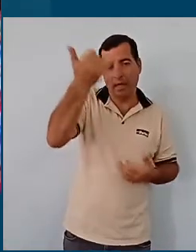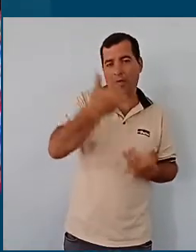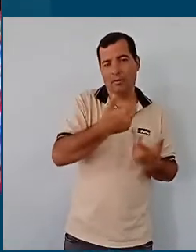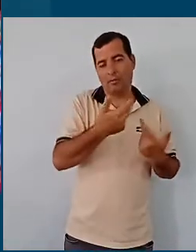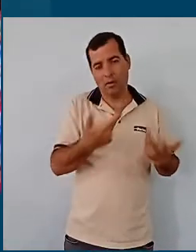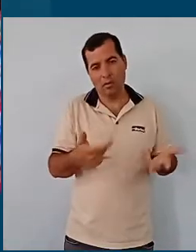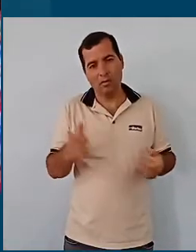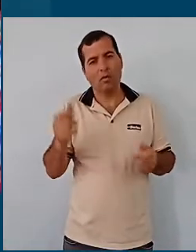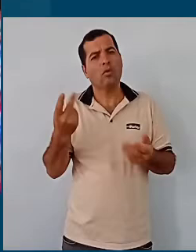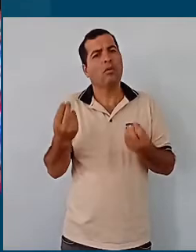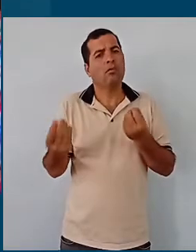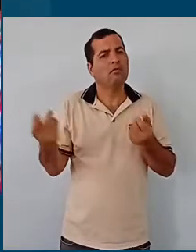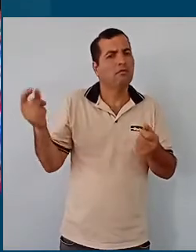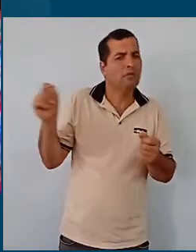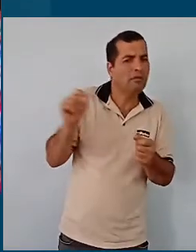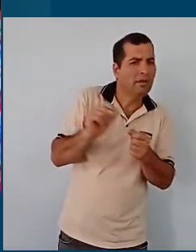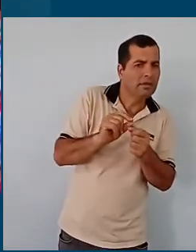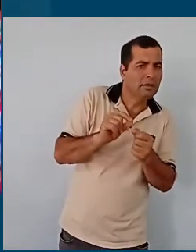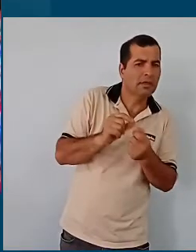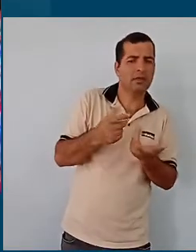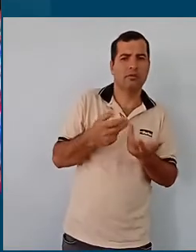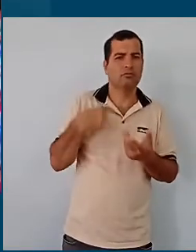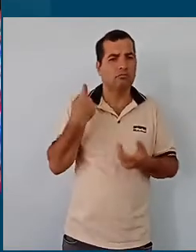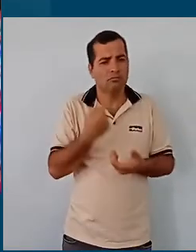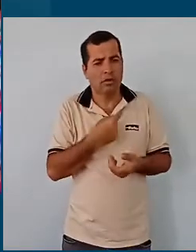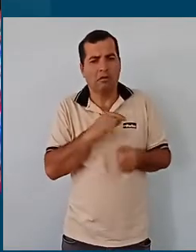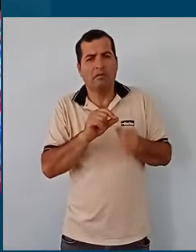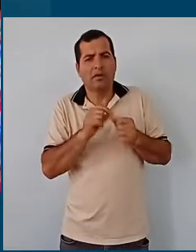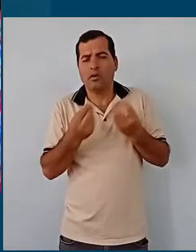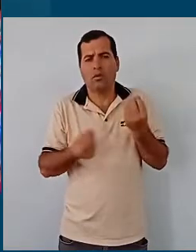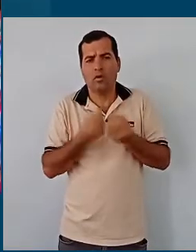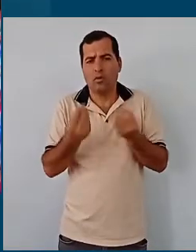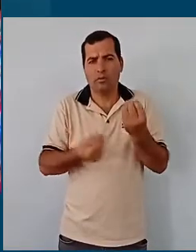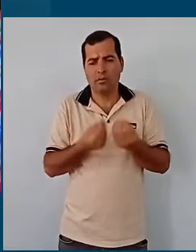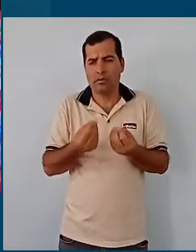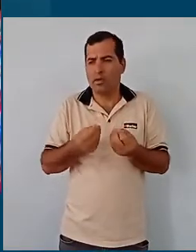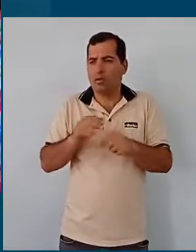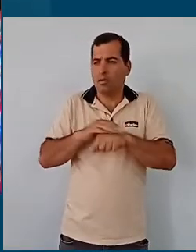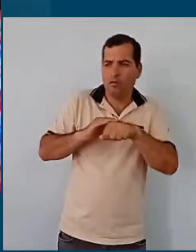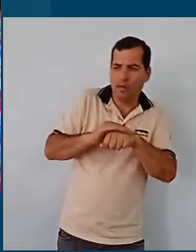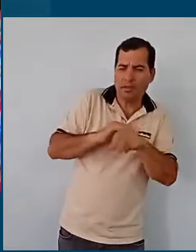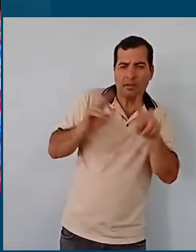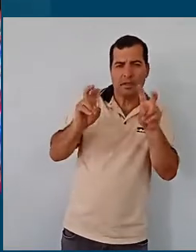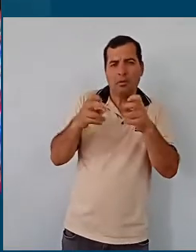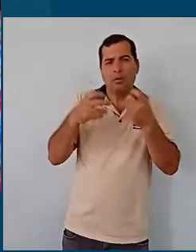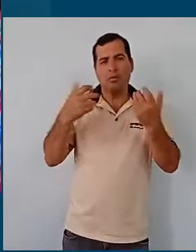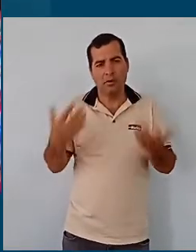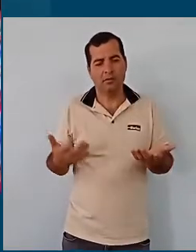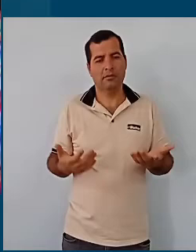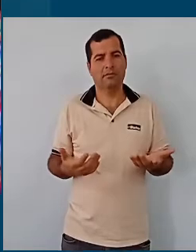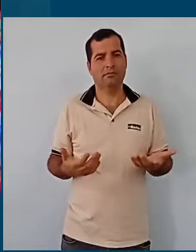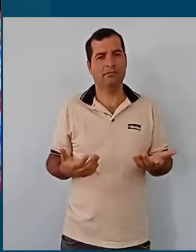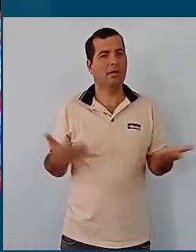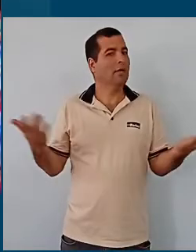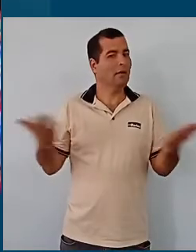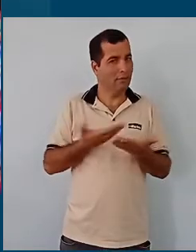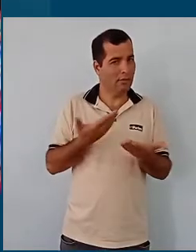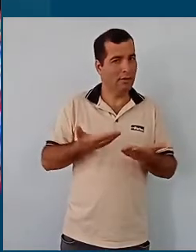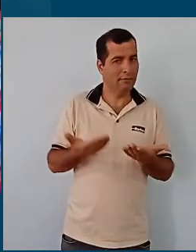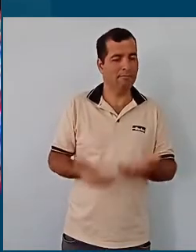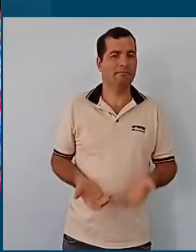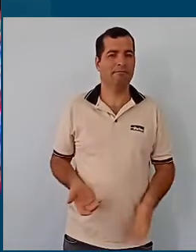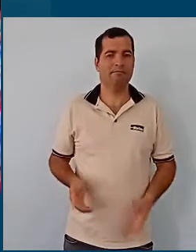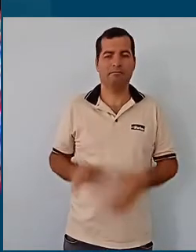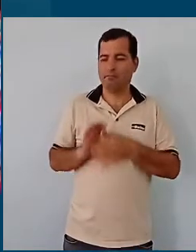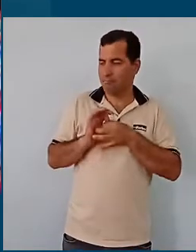se faz isso, o que a gente olha para fazer isso, que tipo de conversa a gente tem. Então, agora eu deixo